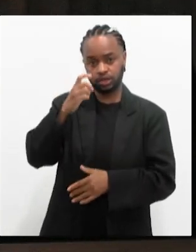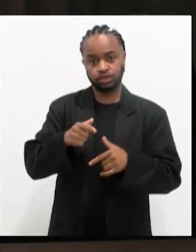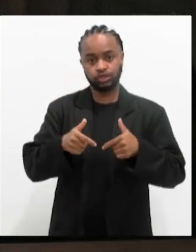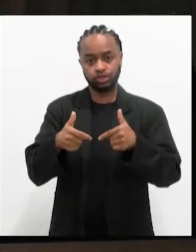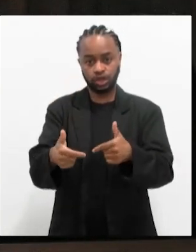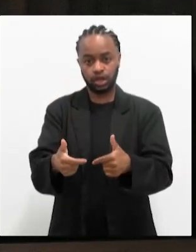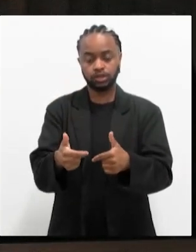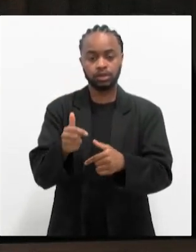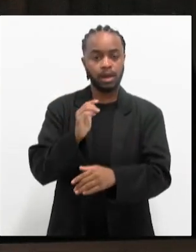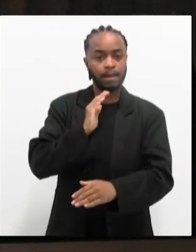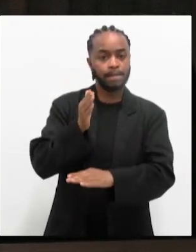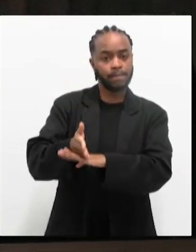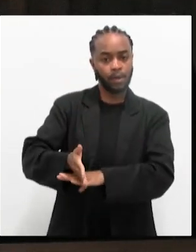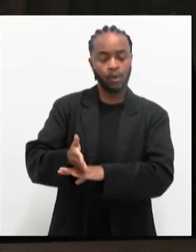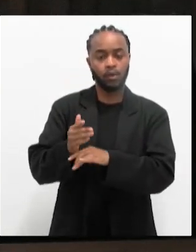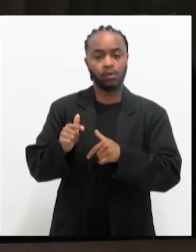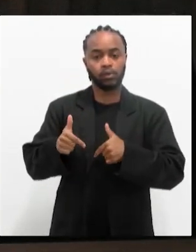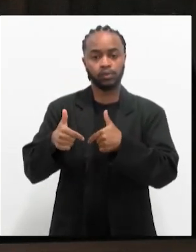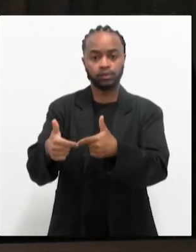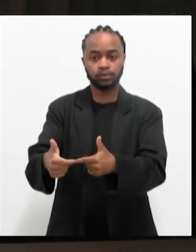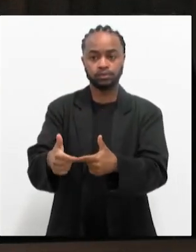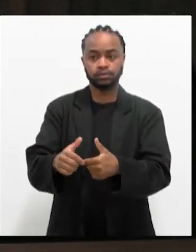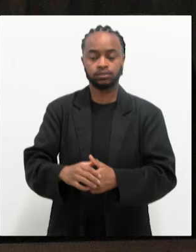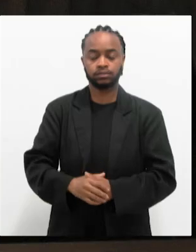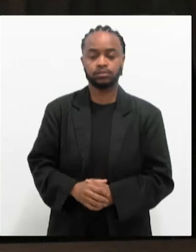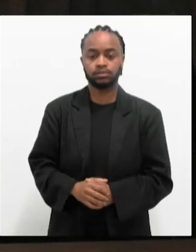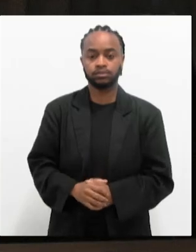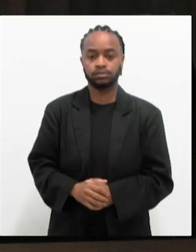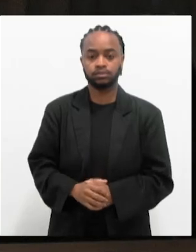forma combatente, de forma